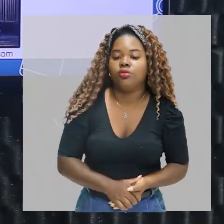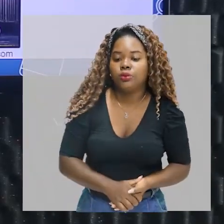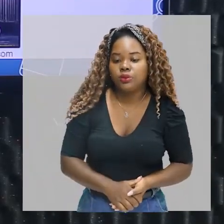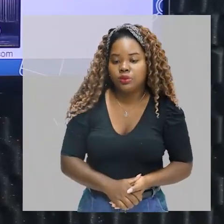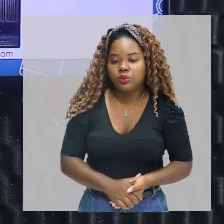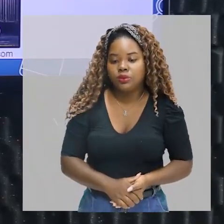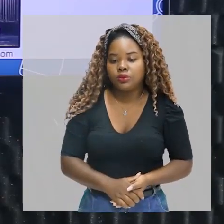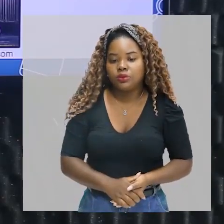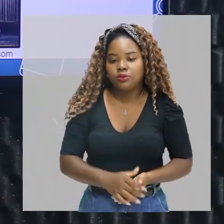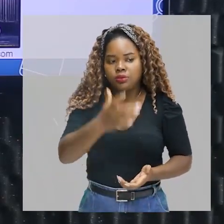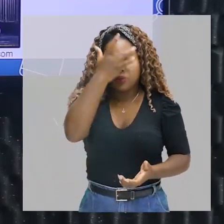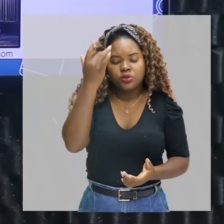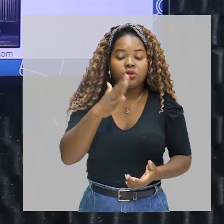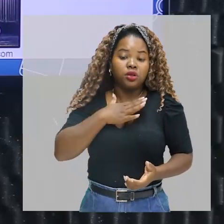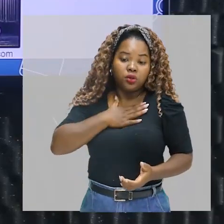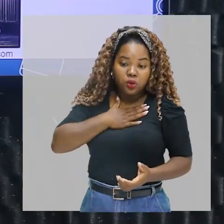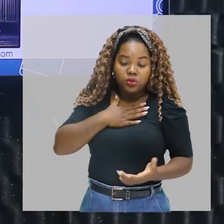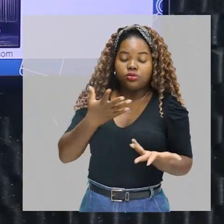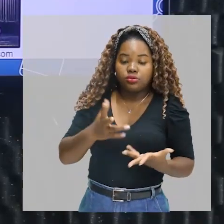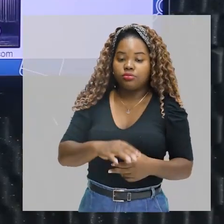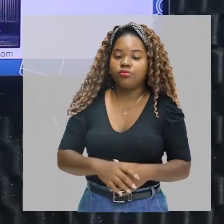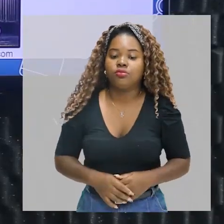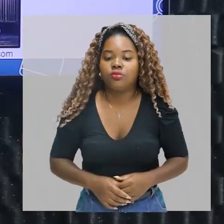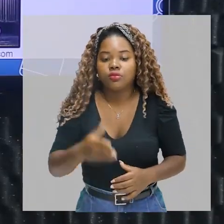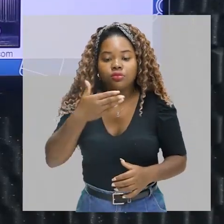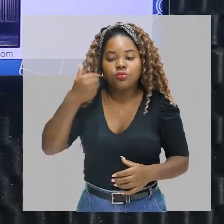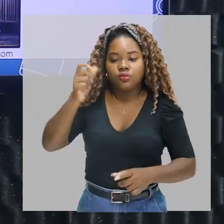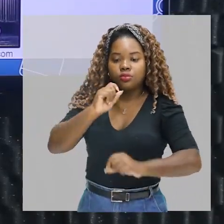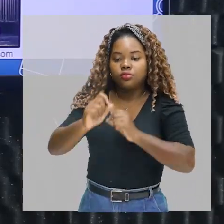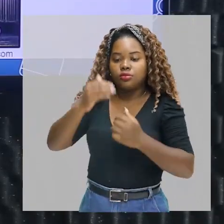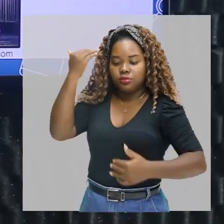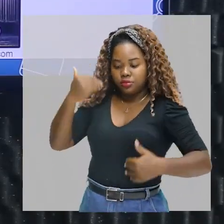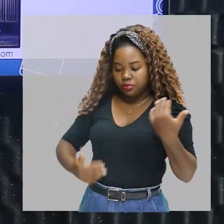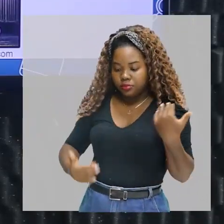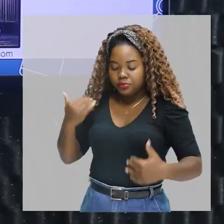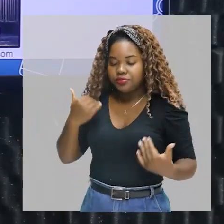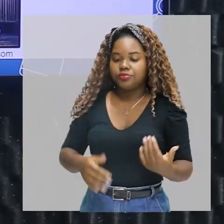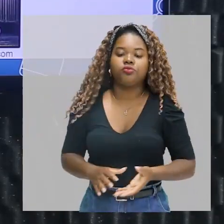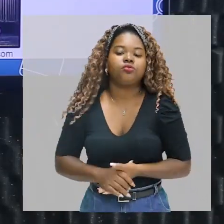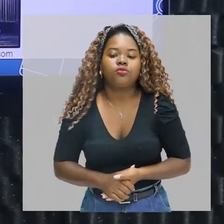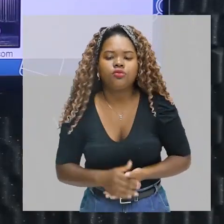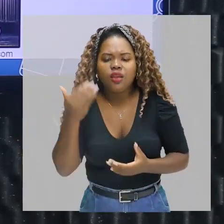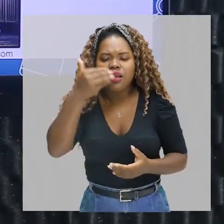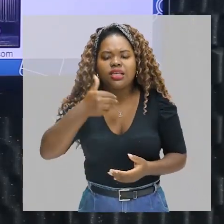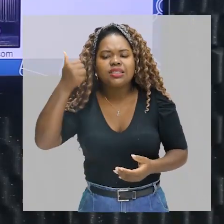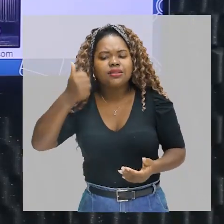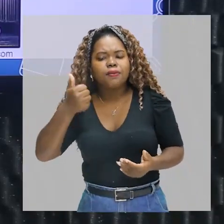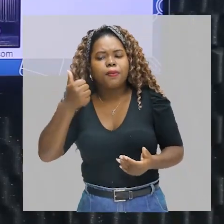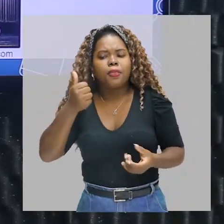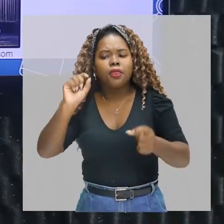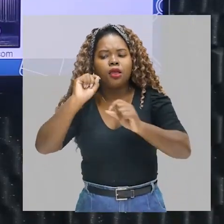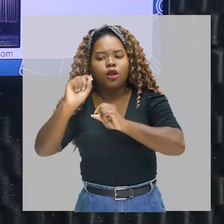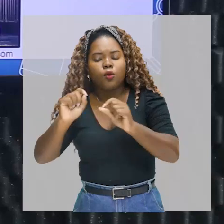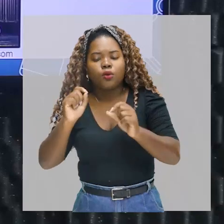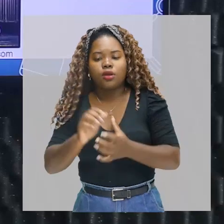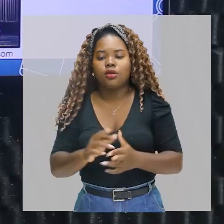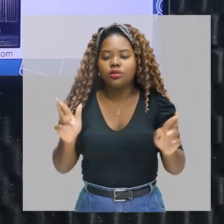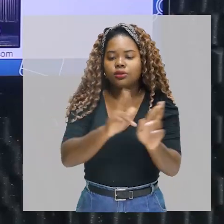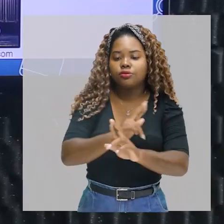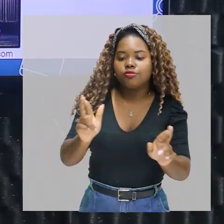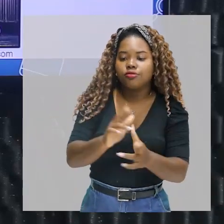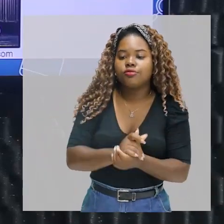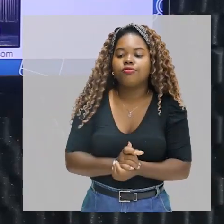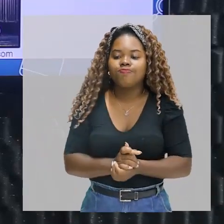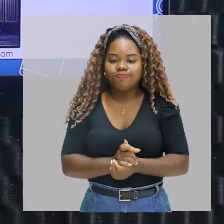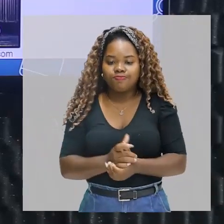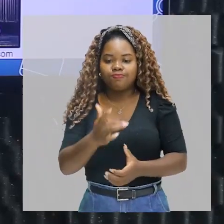para o indivíduo ali que é amador. Melhorar o quê? O seu rendimento. Essa melhora de rendimento está